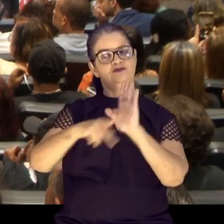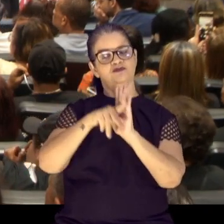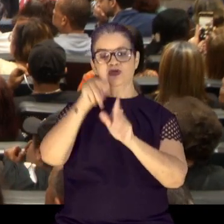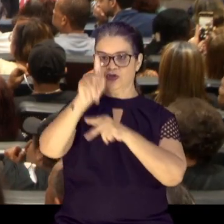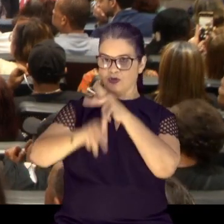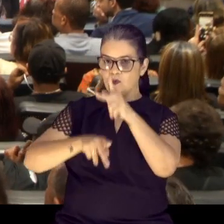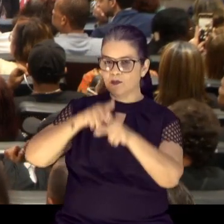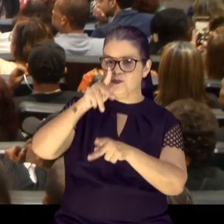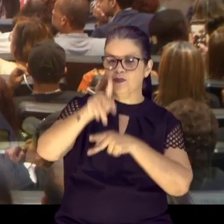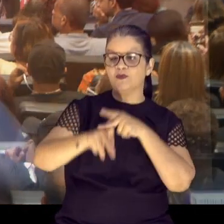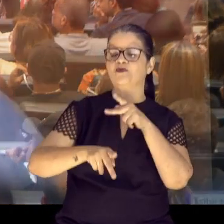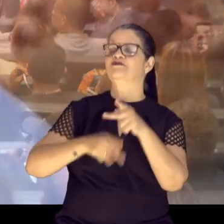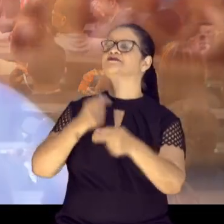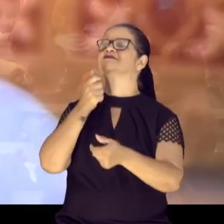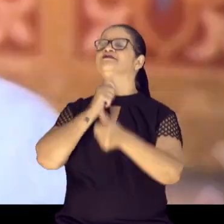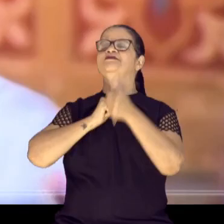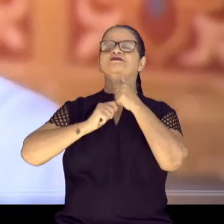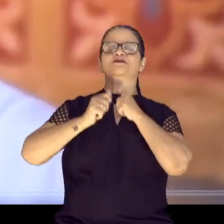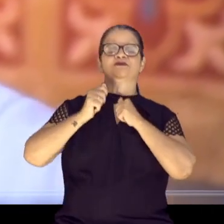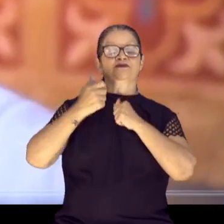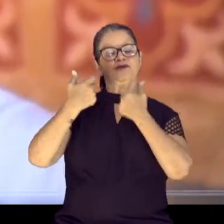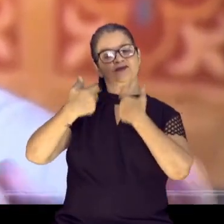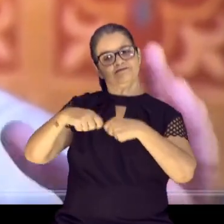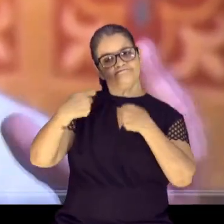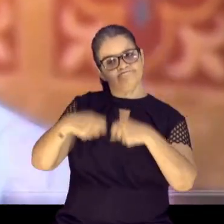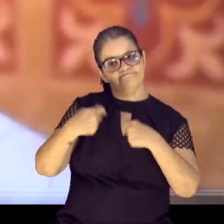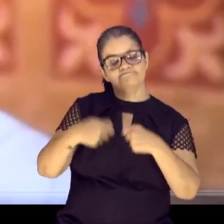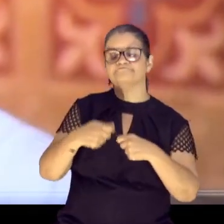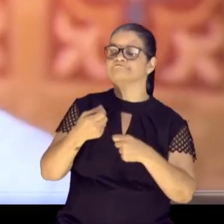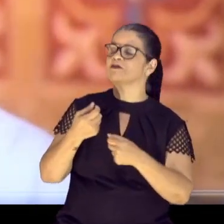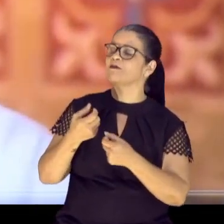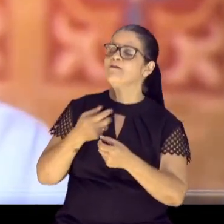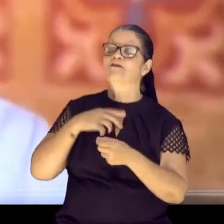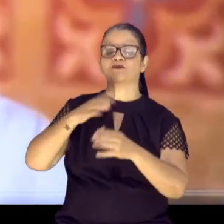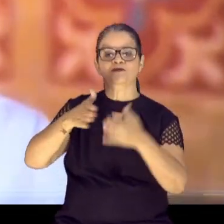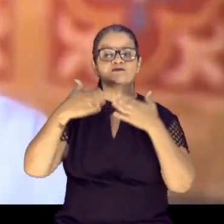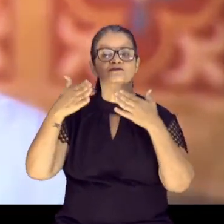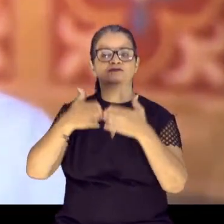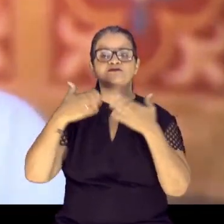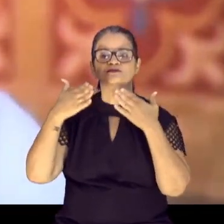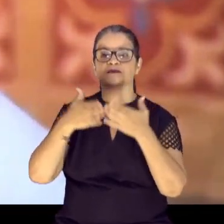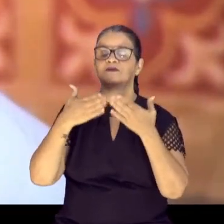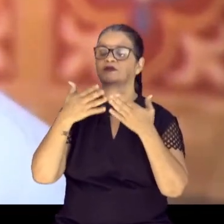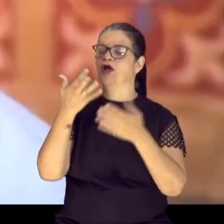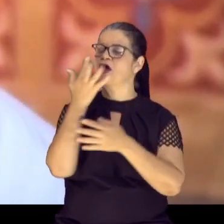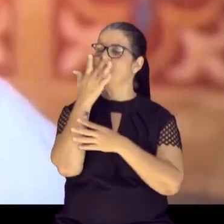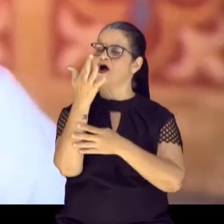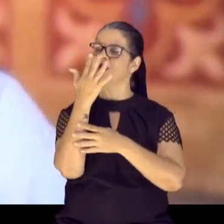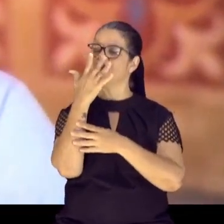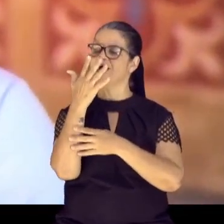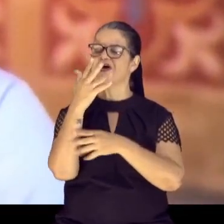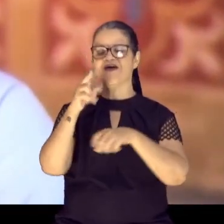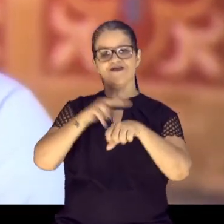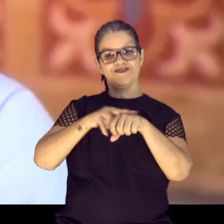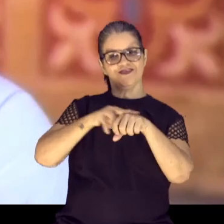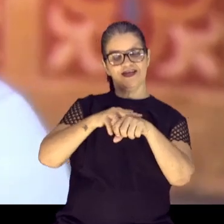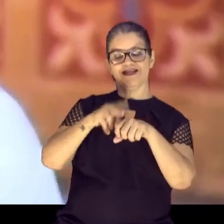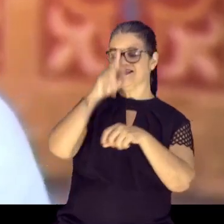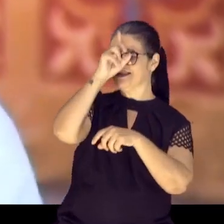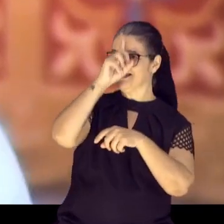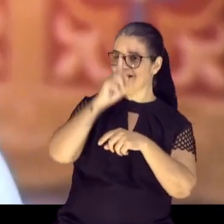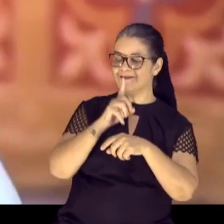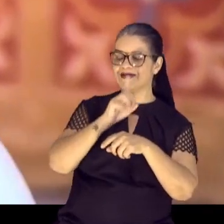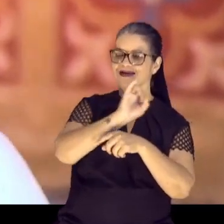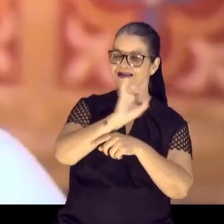povo, com suas ânsias. Muitas vozes em querela, sob a cor verde e amarela, cada uma em